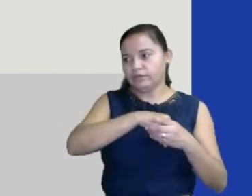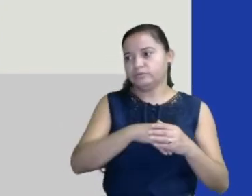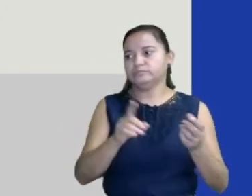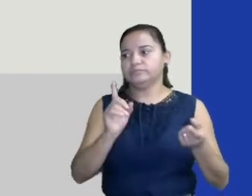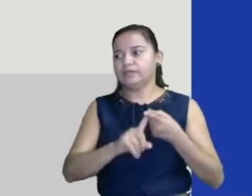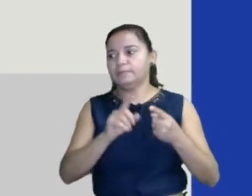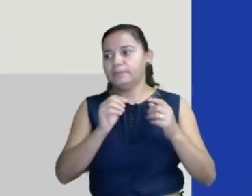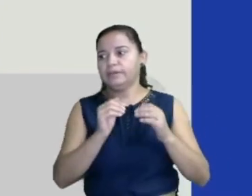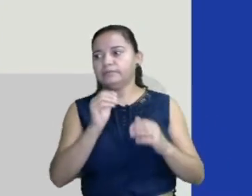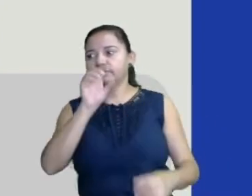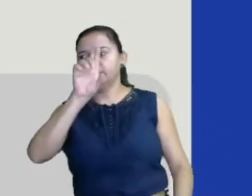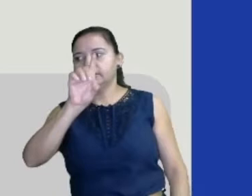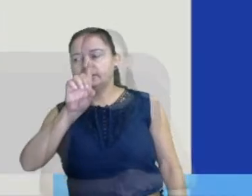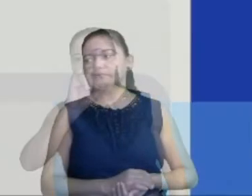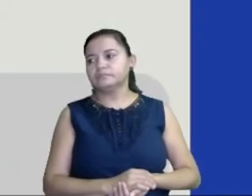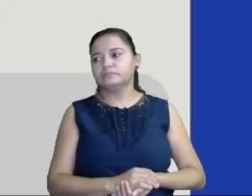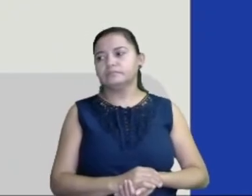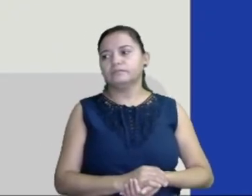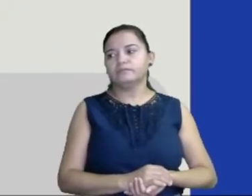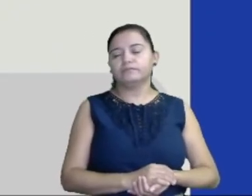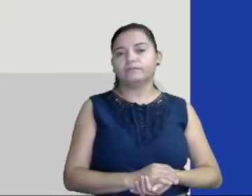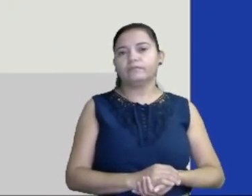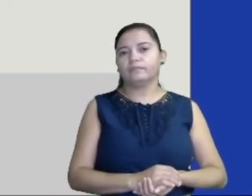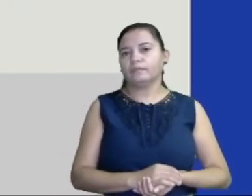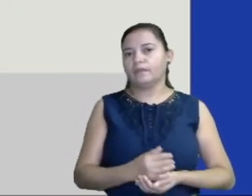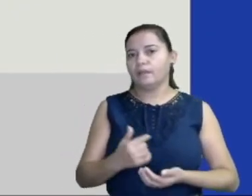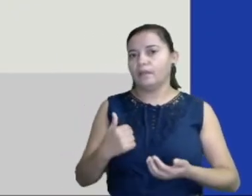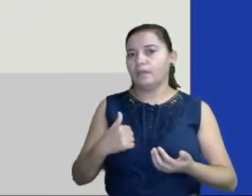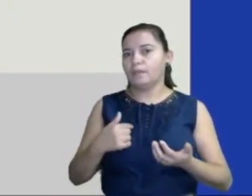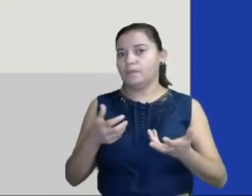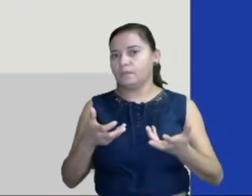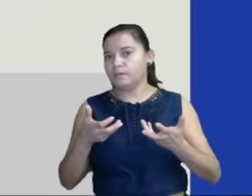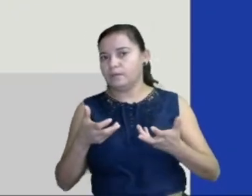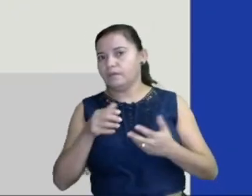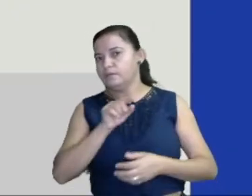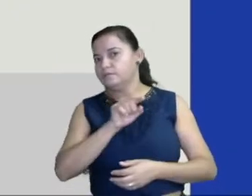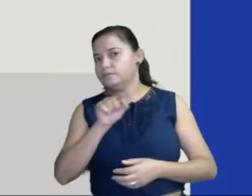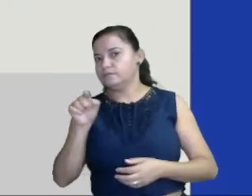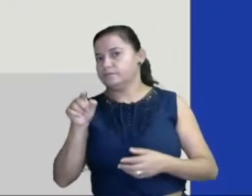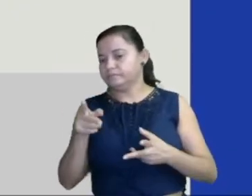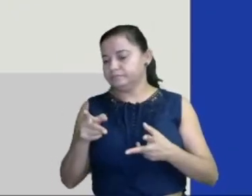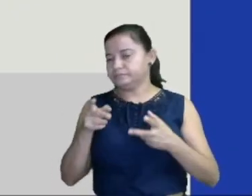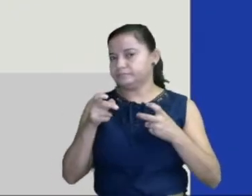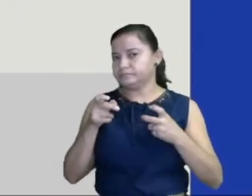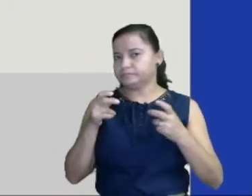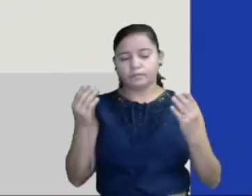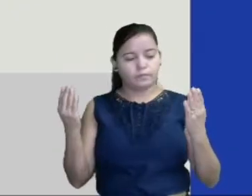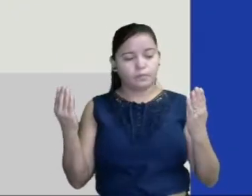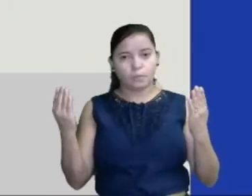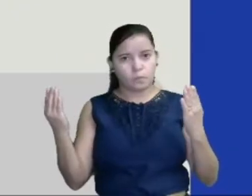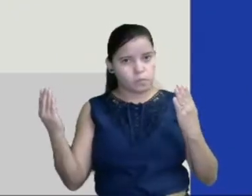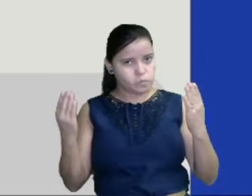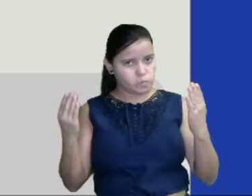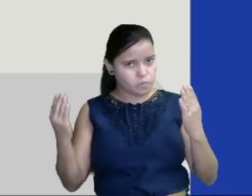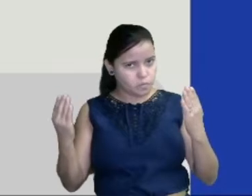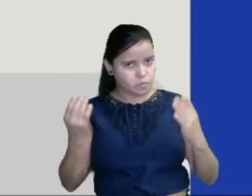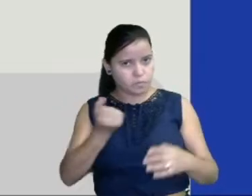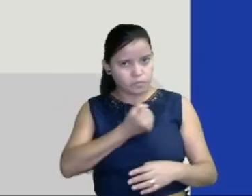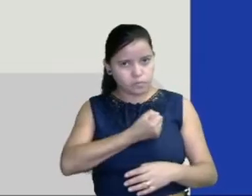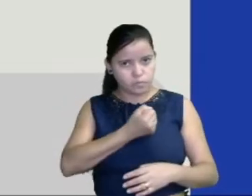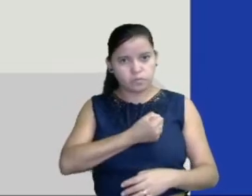bem prática e ver o que ocorre no inconsciente então o que que eu quero que você perceba compare esses números da